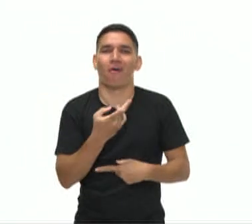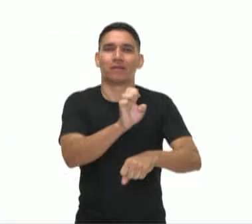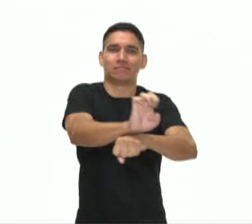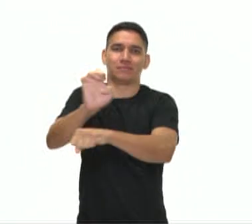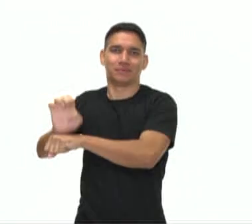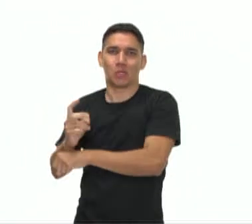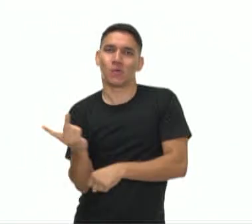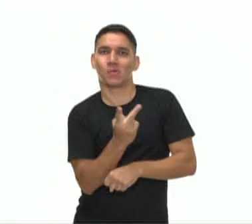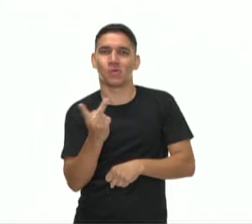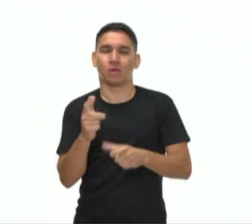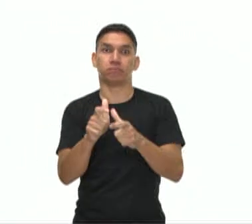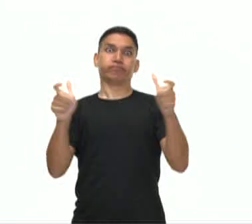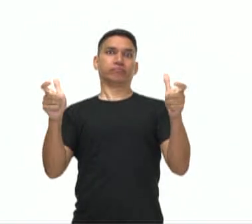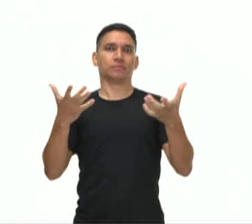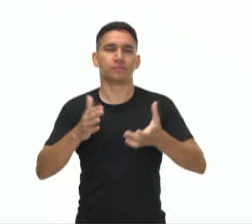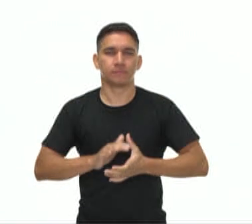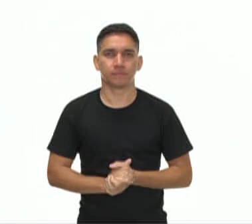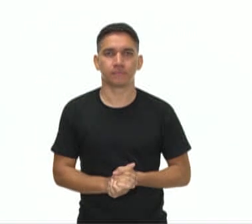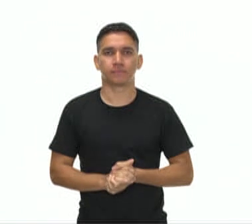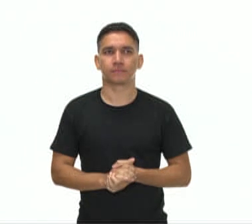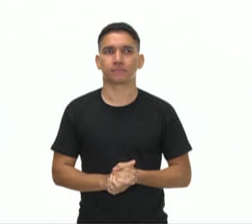entre esses dois grandes estados e a federação.